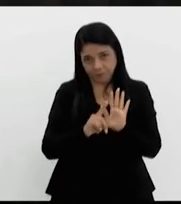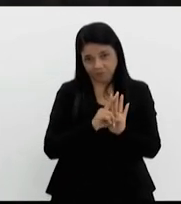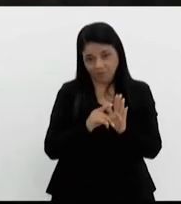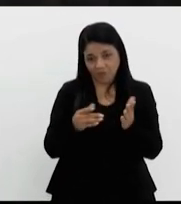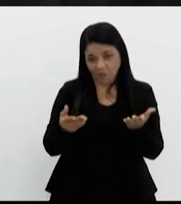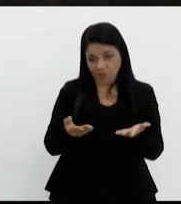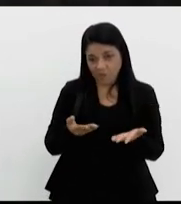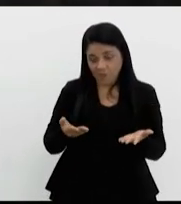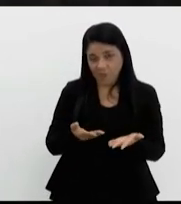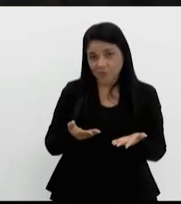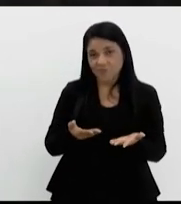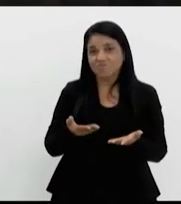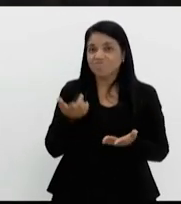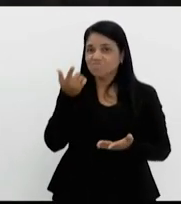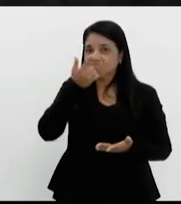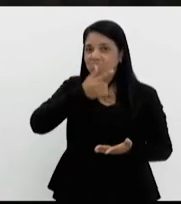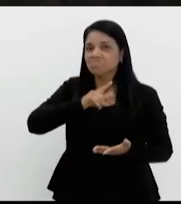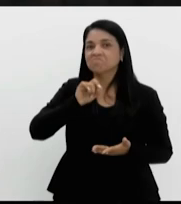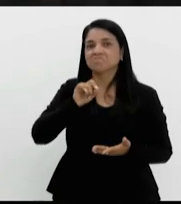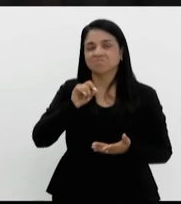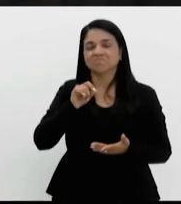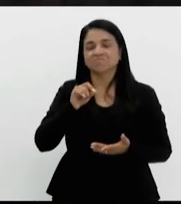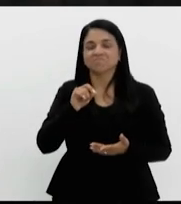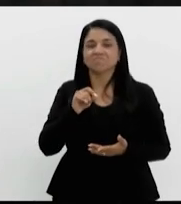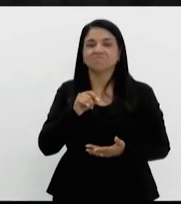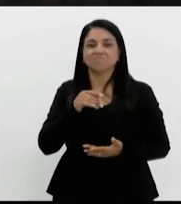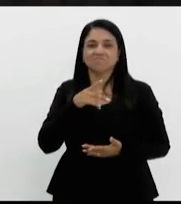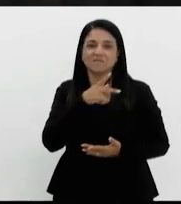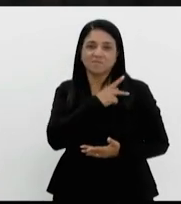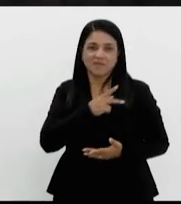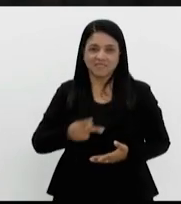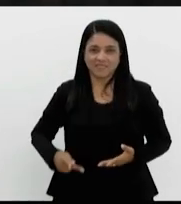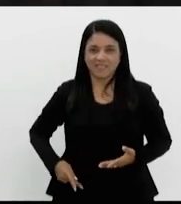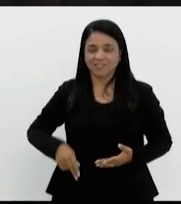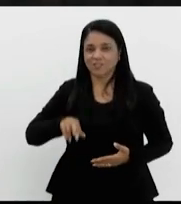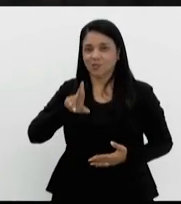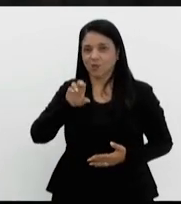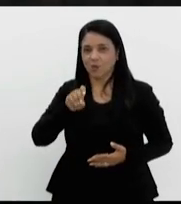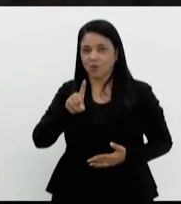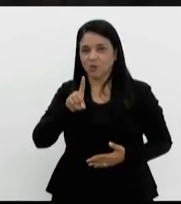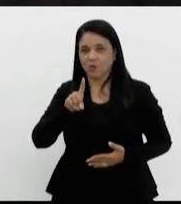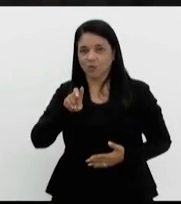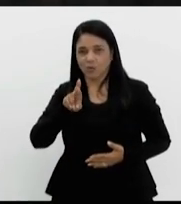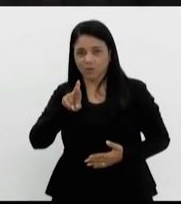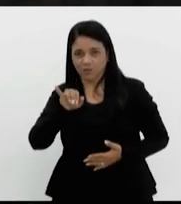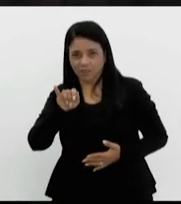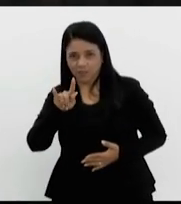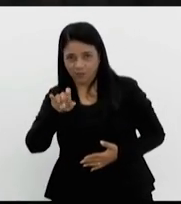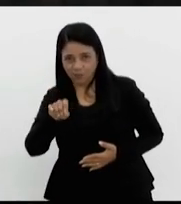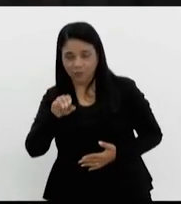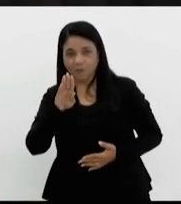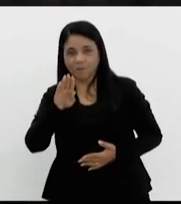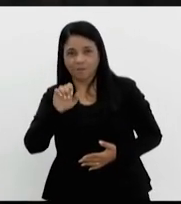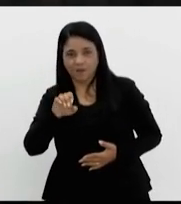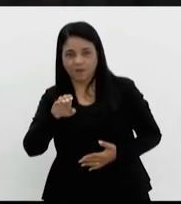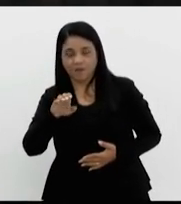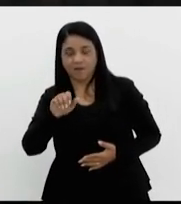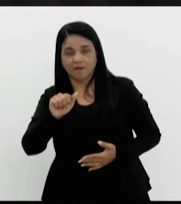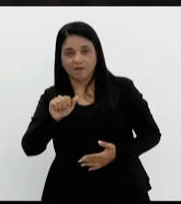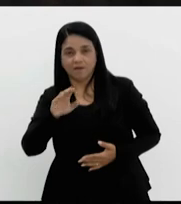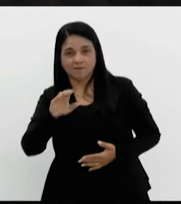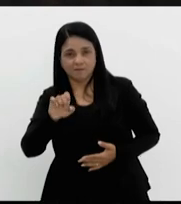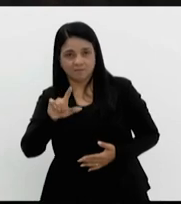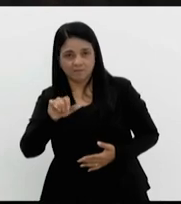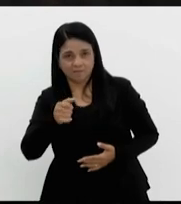graças ao nosso presidente e a CCJ, foi colocada para